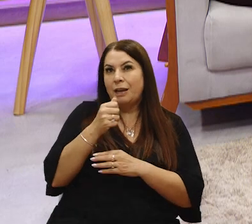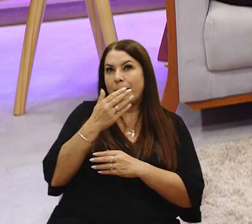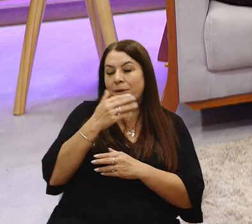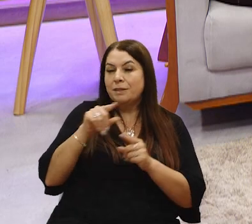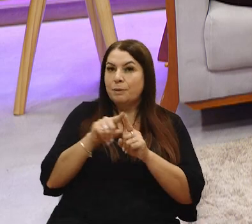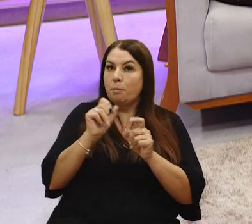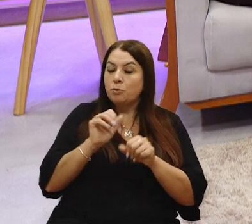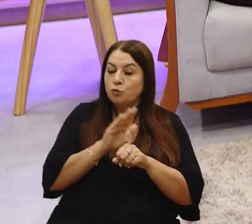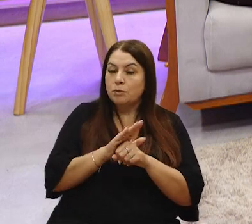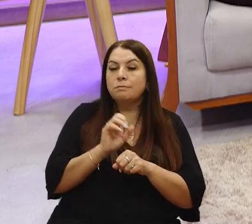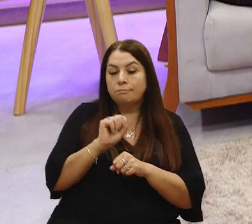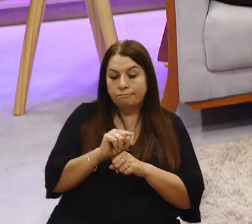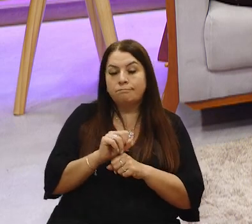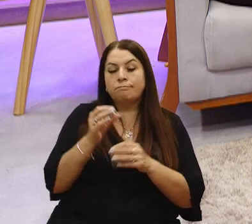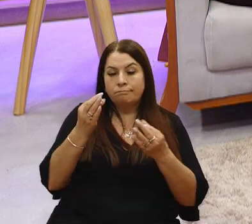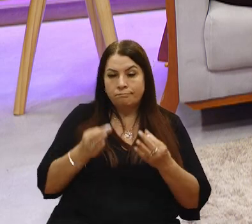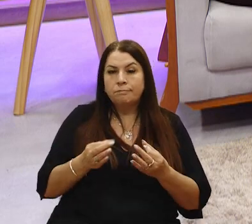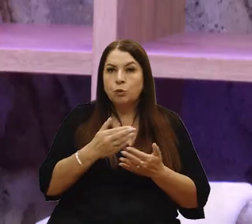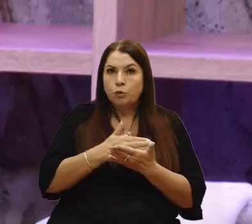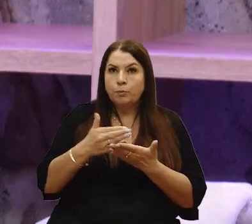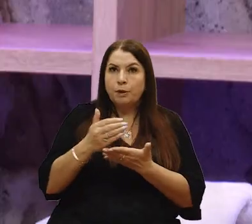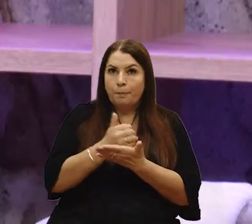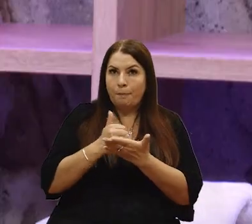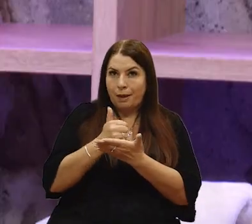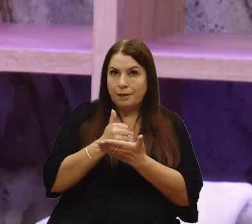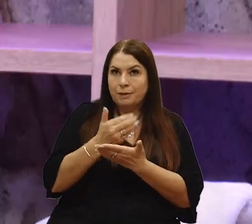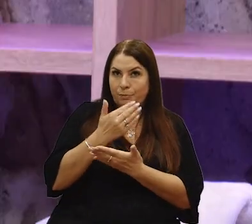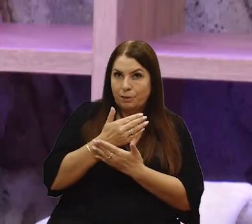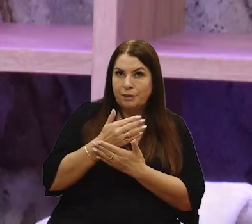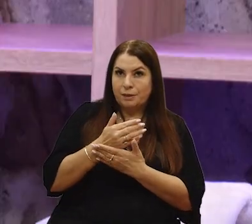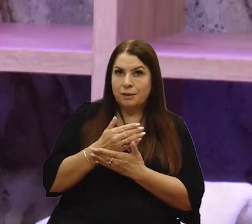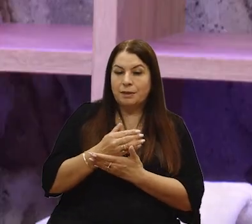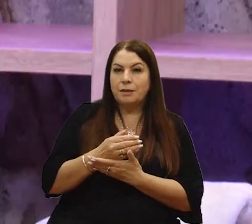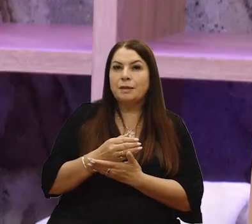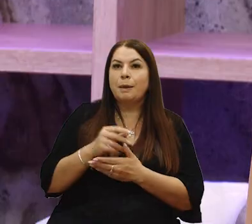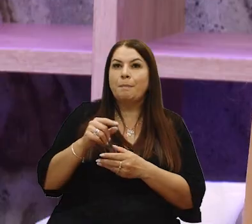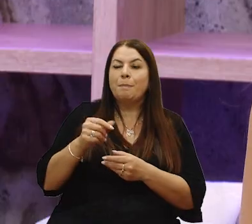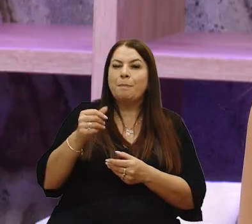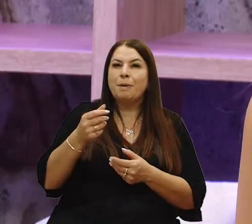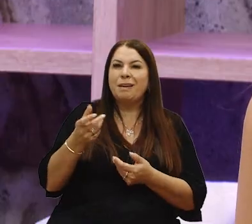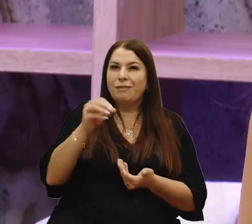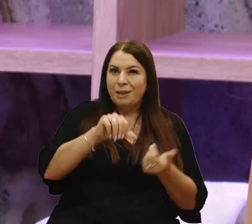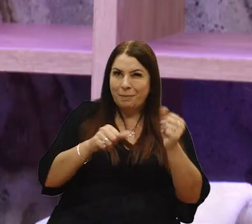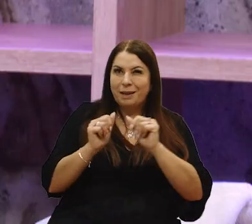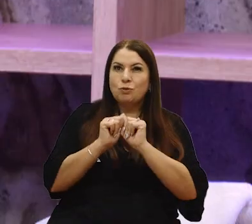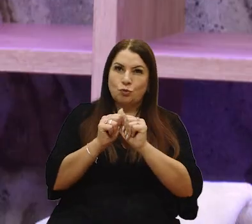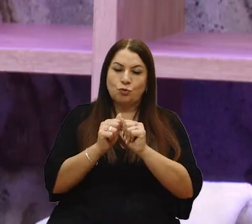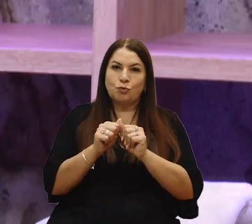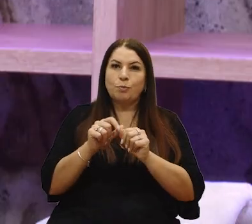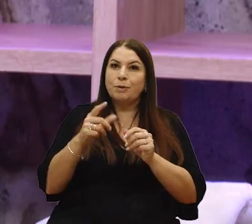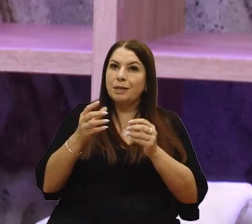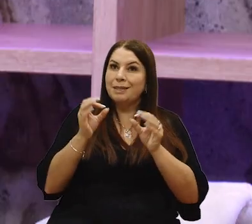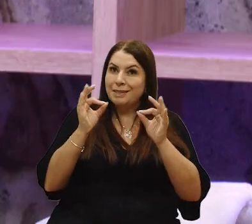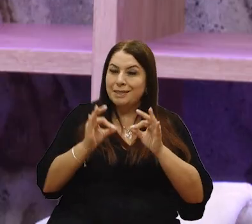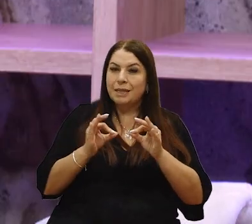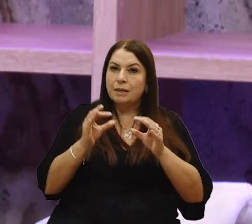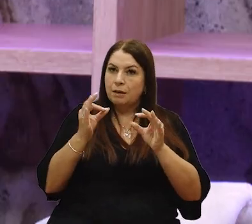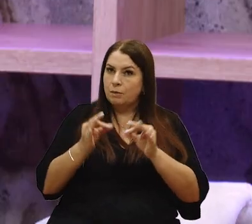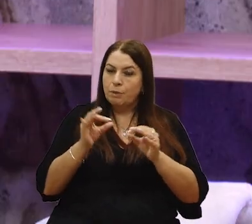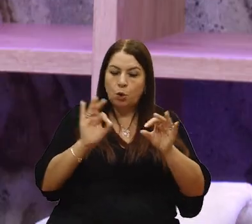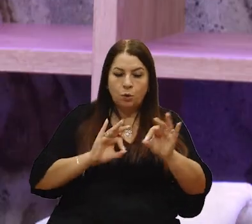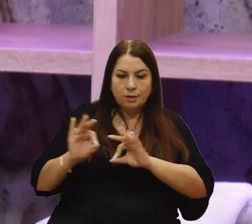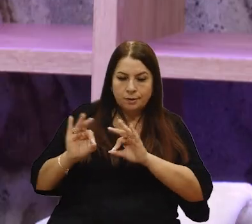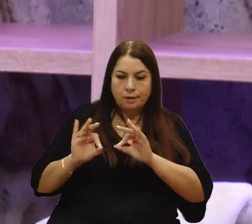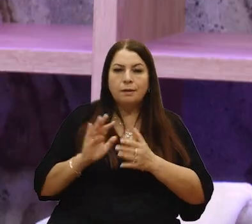não é fresco. O sushi, ele é fresco, mas ele vem refrigerado, então ele já não conserva tanto aquele ômega 3, né? Então é uma suplementação